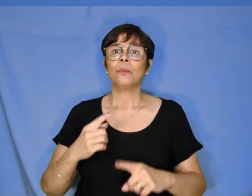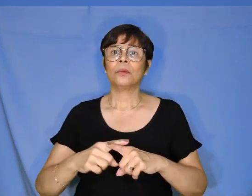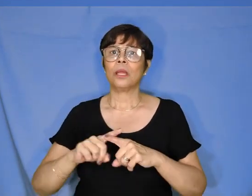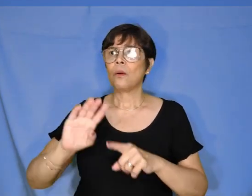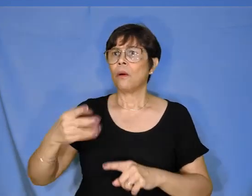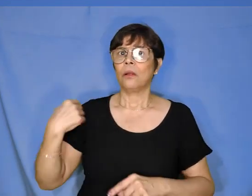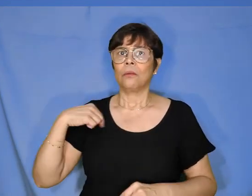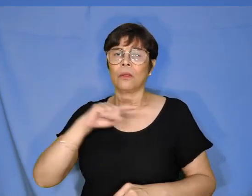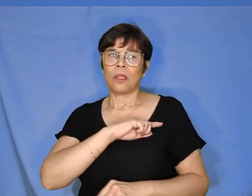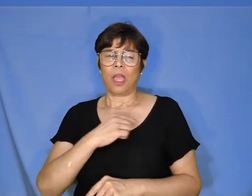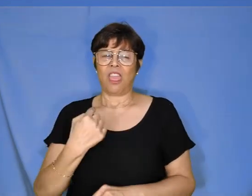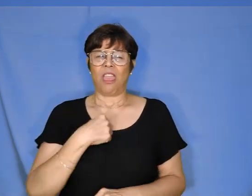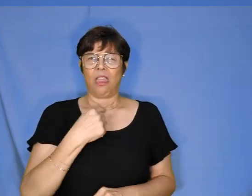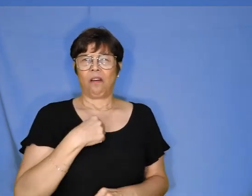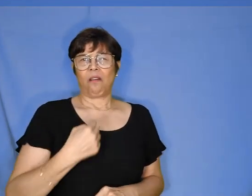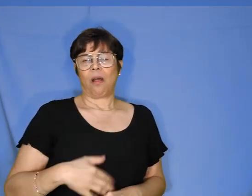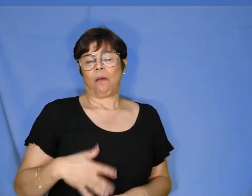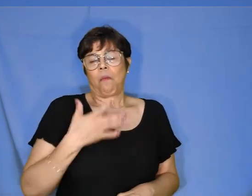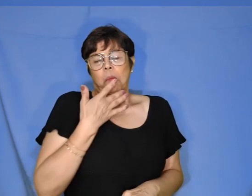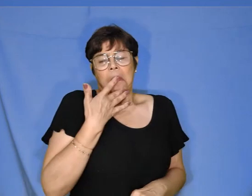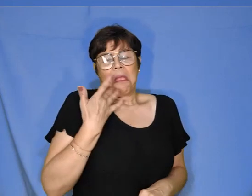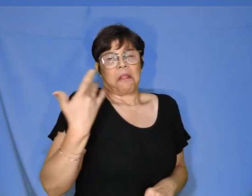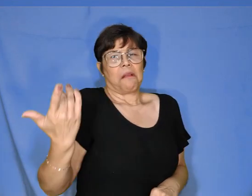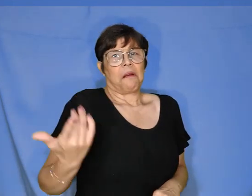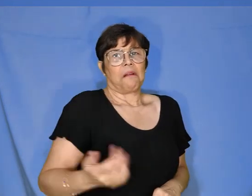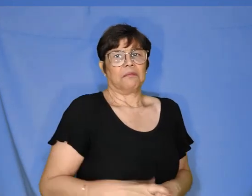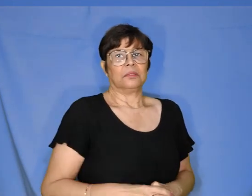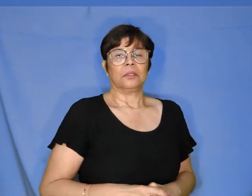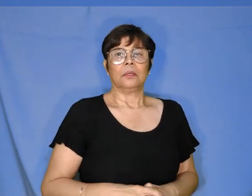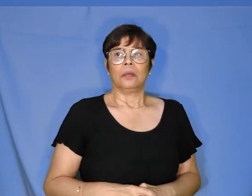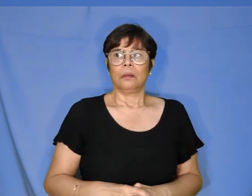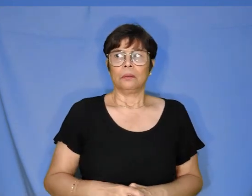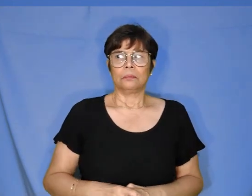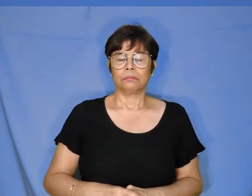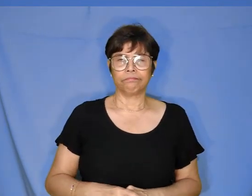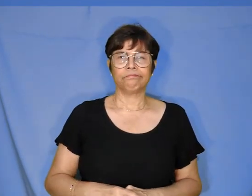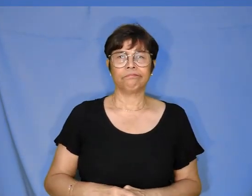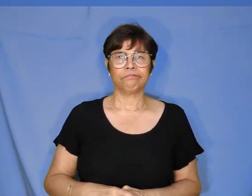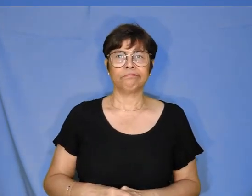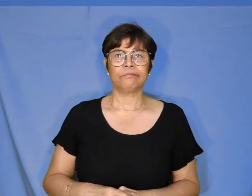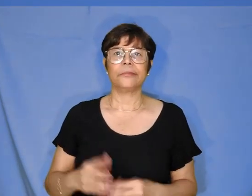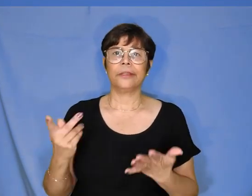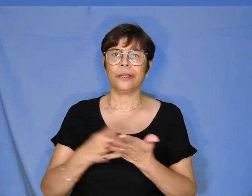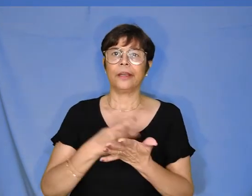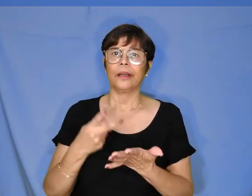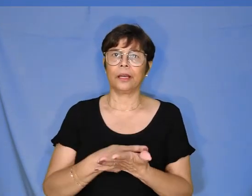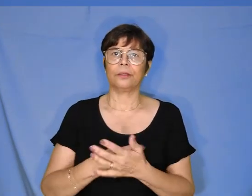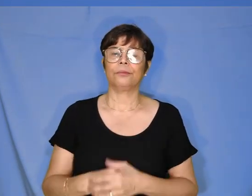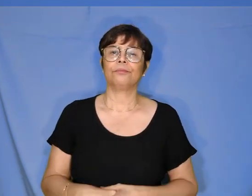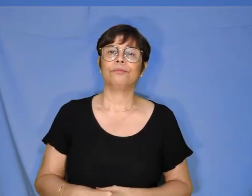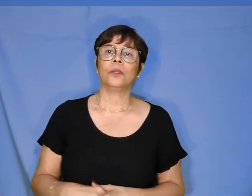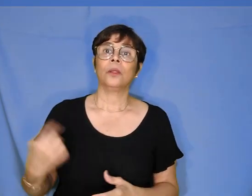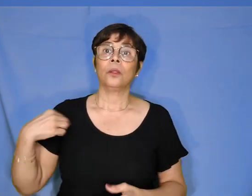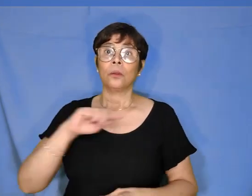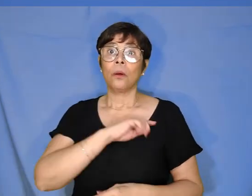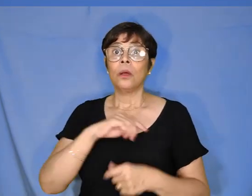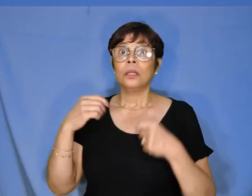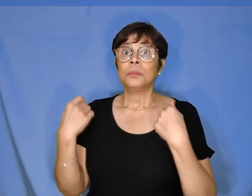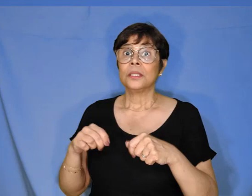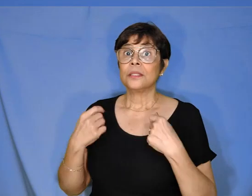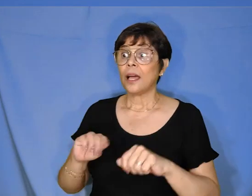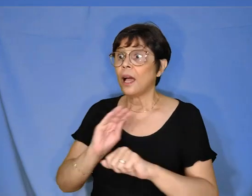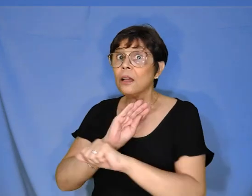Quando a gente se julga maior do que o outro e não se sujeita àquele a quem a gente julga menor,